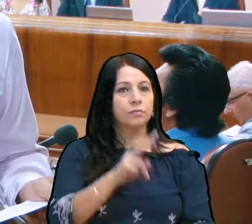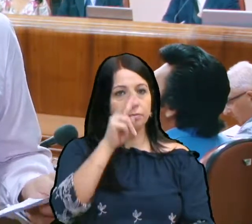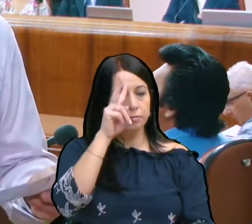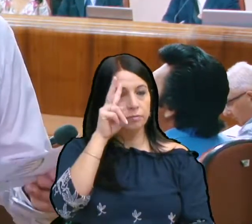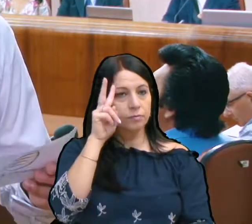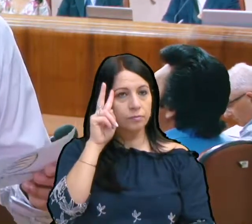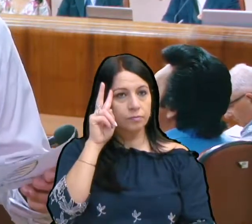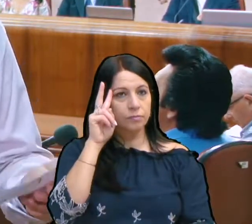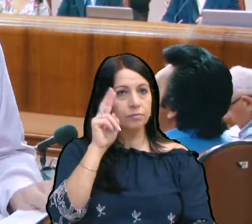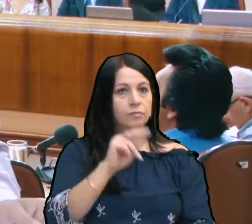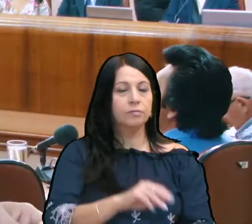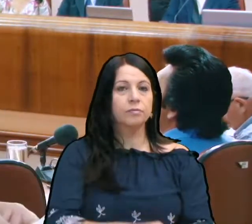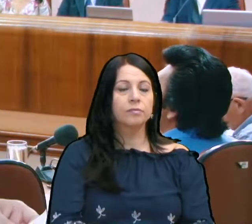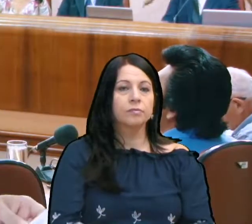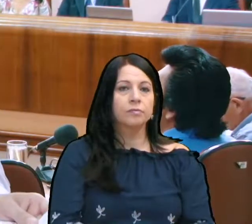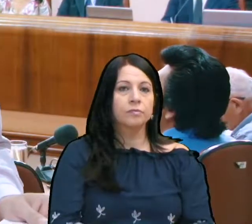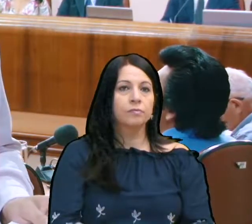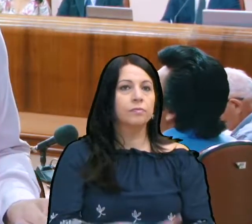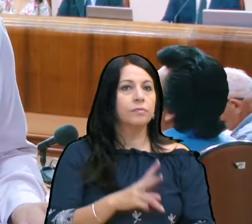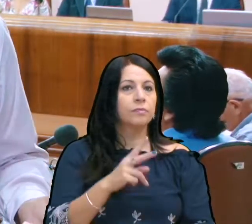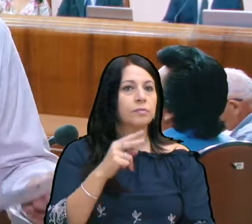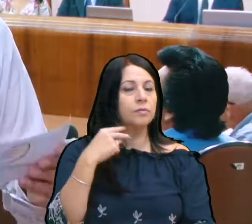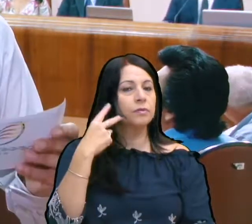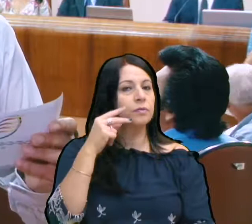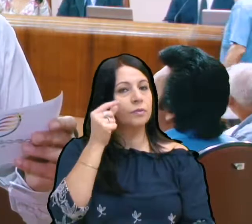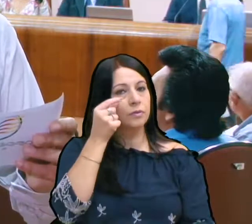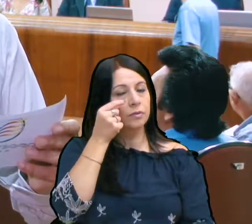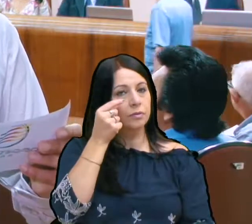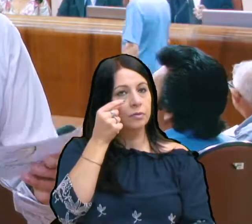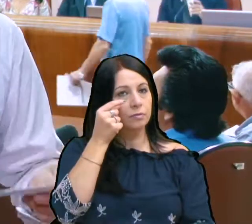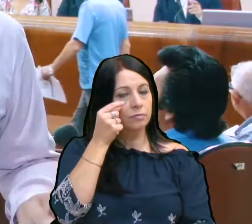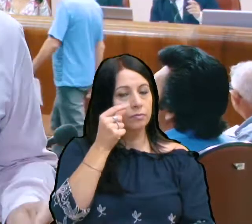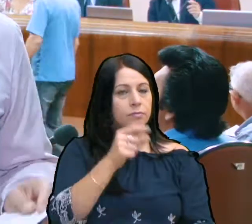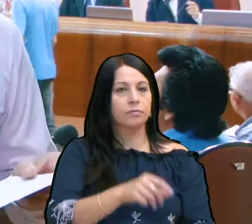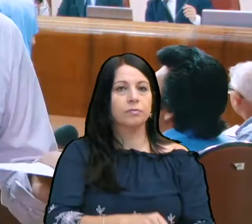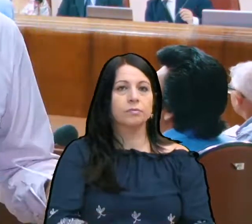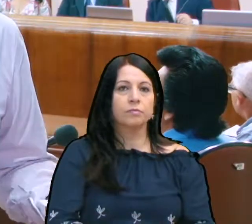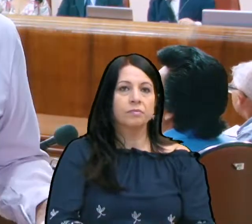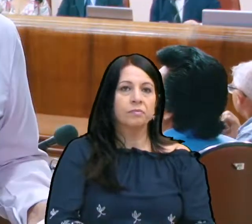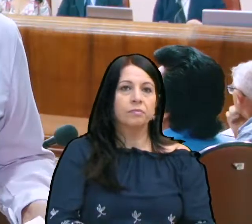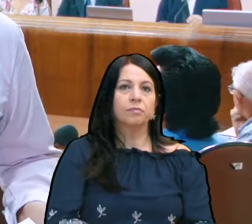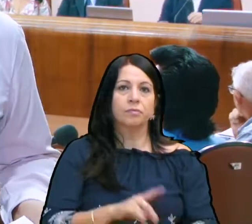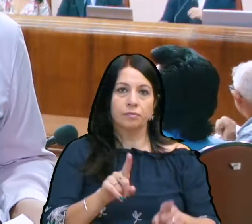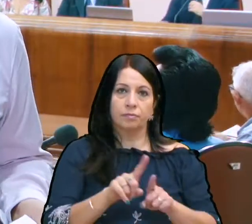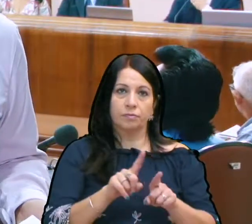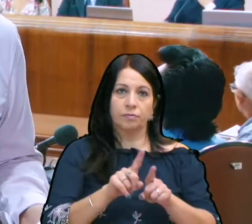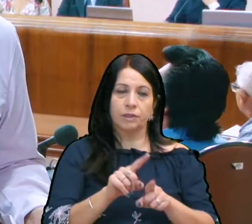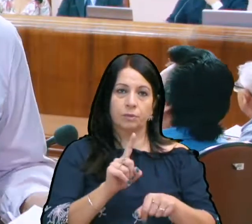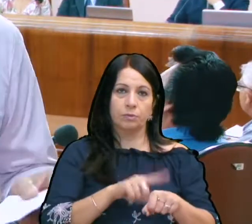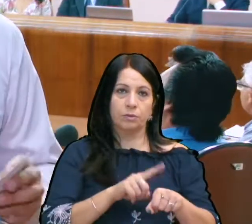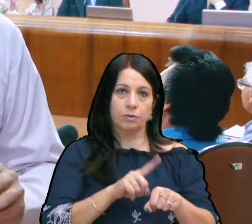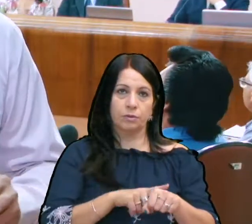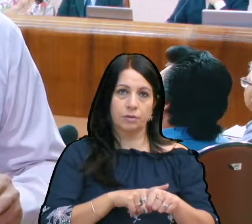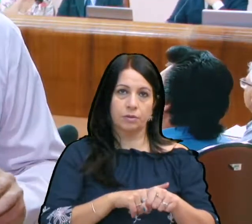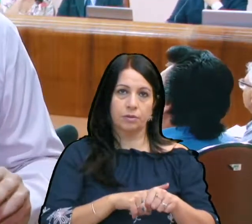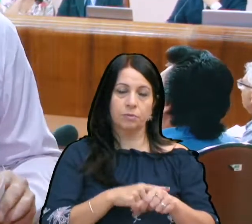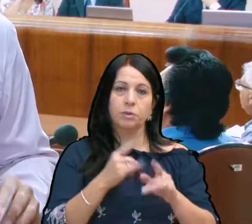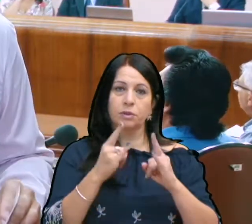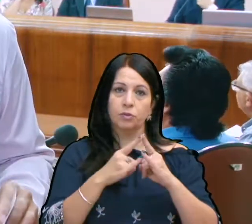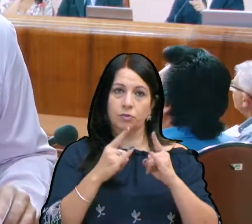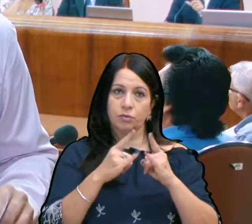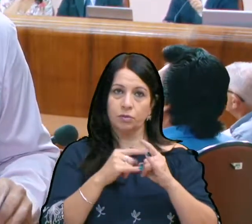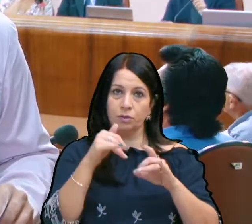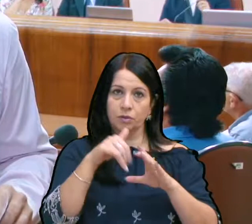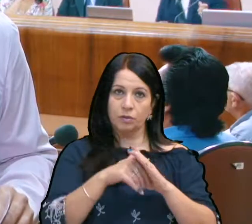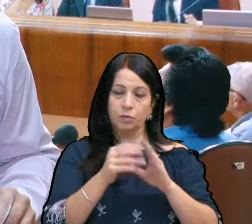Velocino Ex do PDT e vereador Paulo Périco do PMDB. Também teremos o espaço dedicado a uma entidade